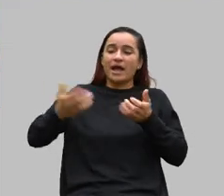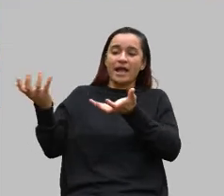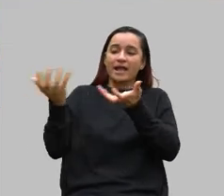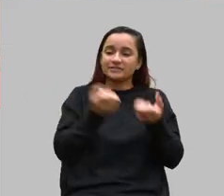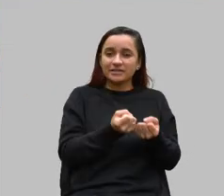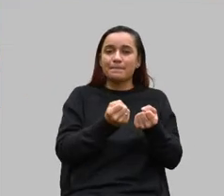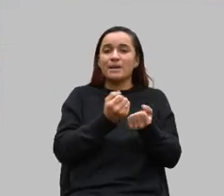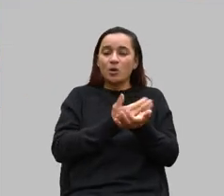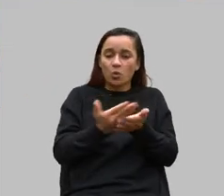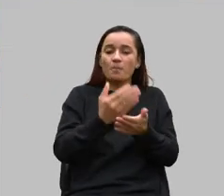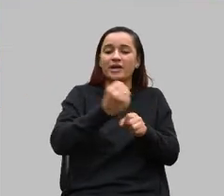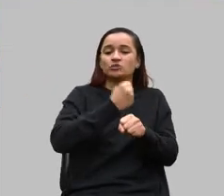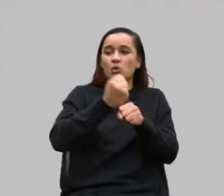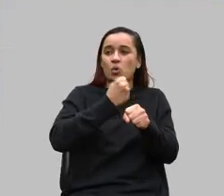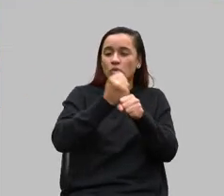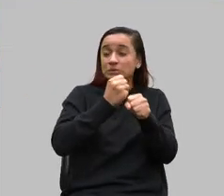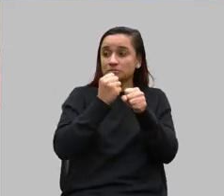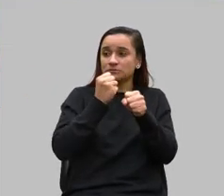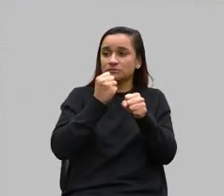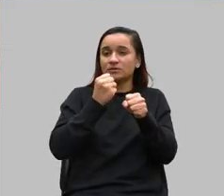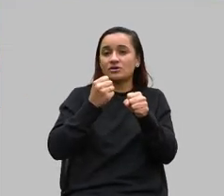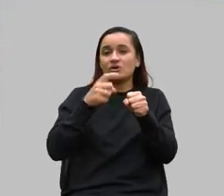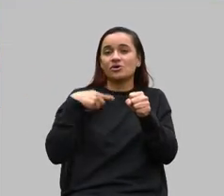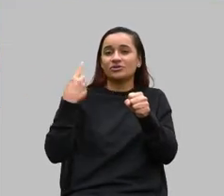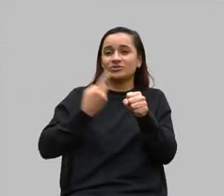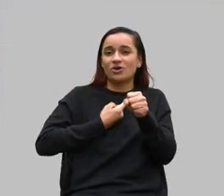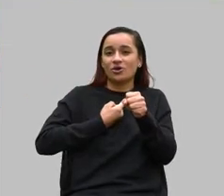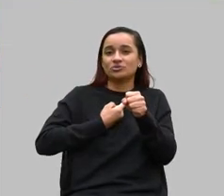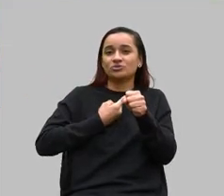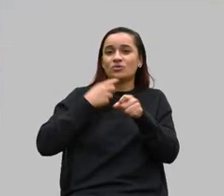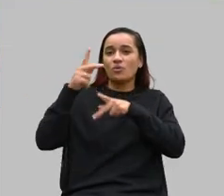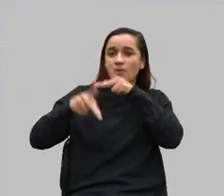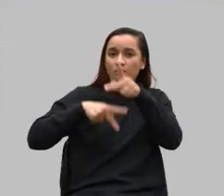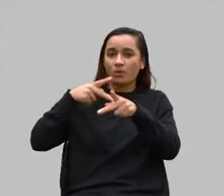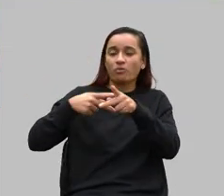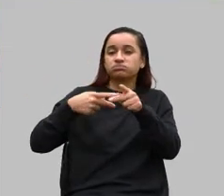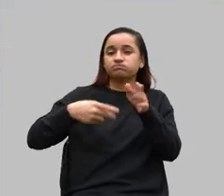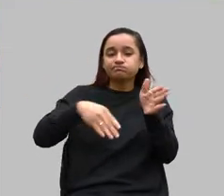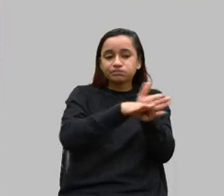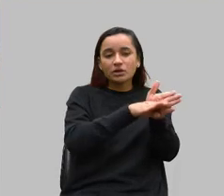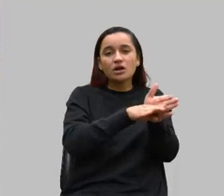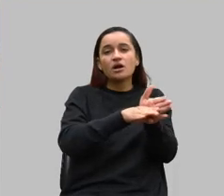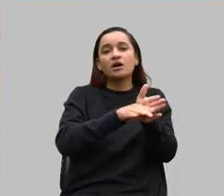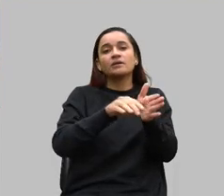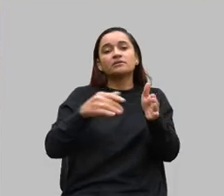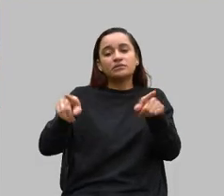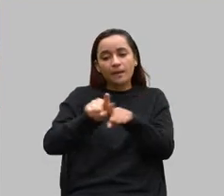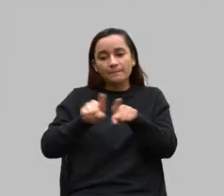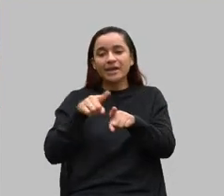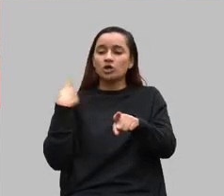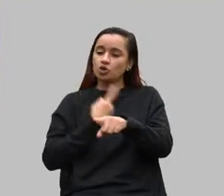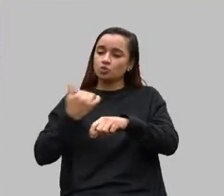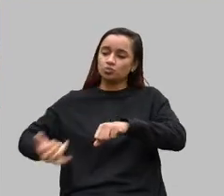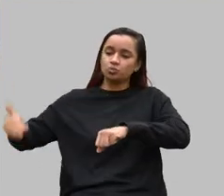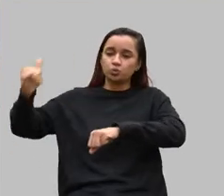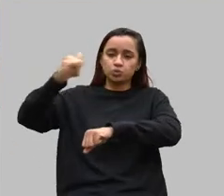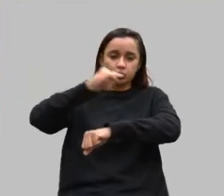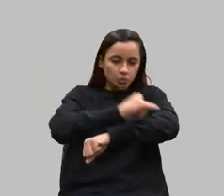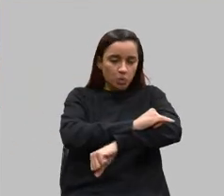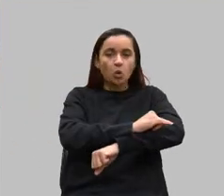das obras com o nosso nosso Porto nosso aeroporto que é em x como fez a apresentação aí